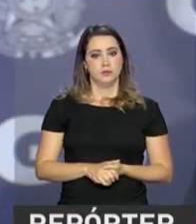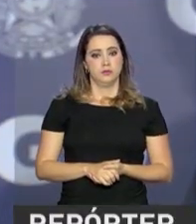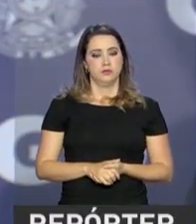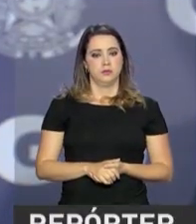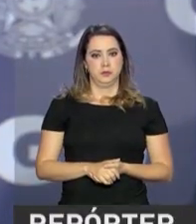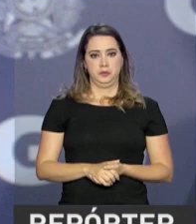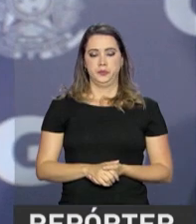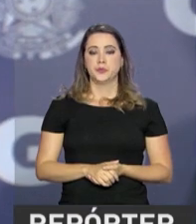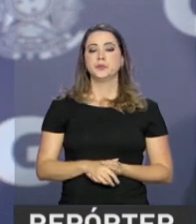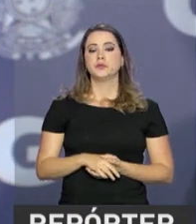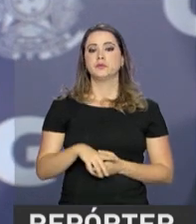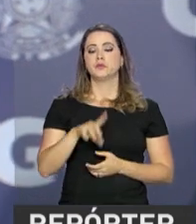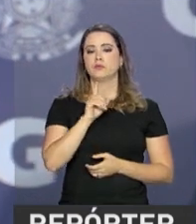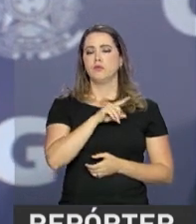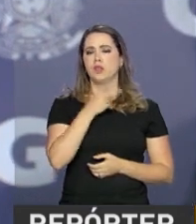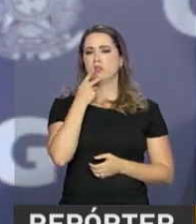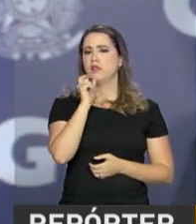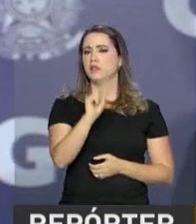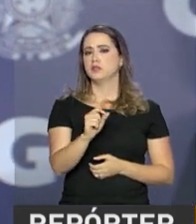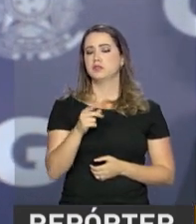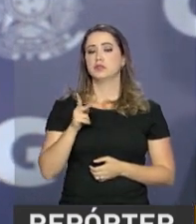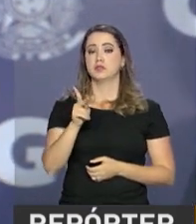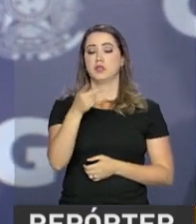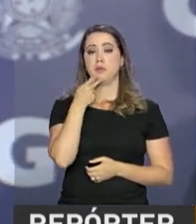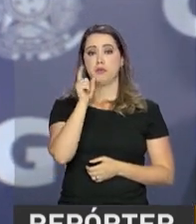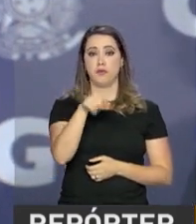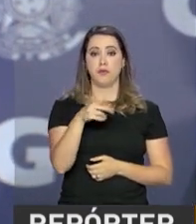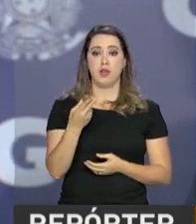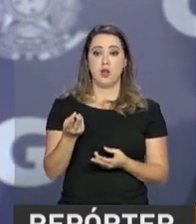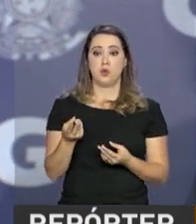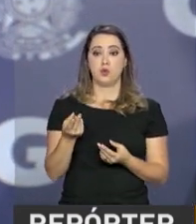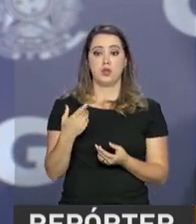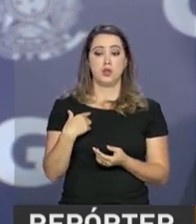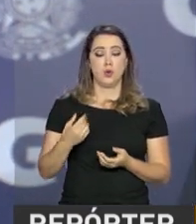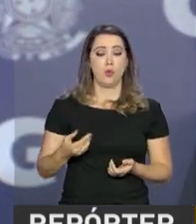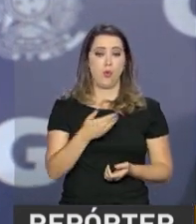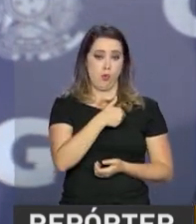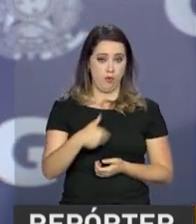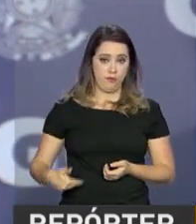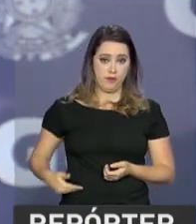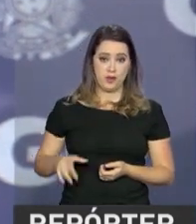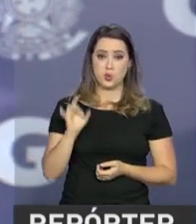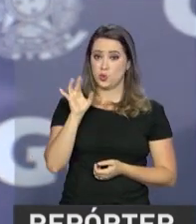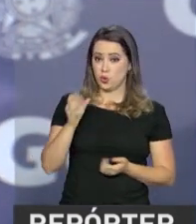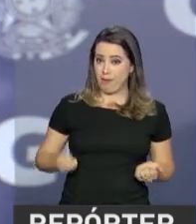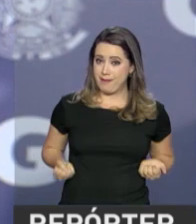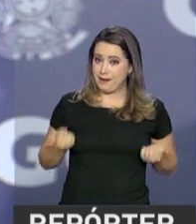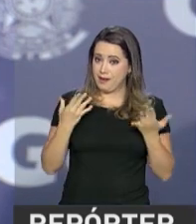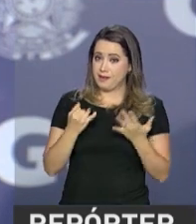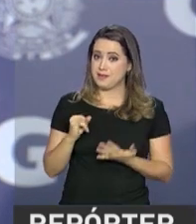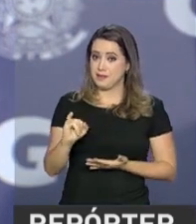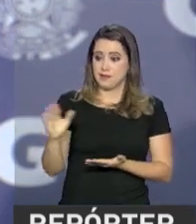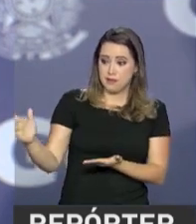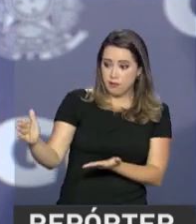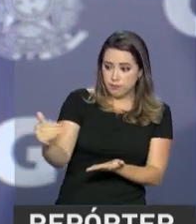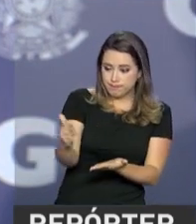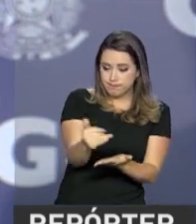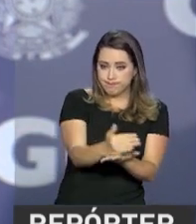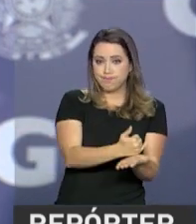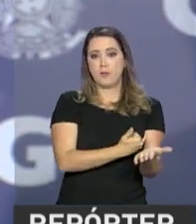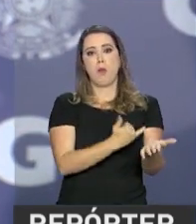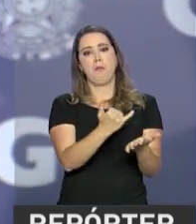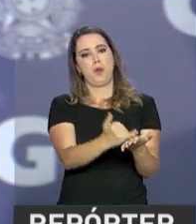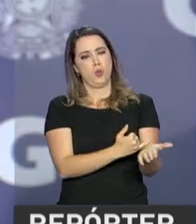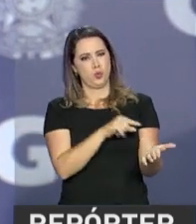que a utilização dos recursos públicos é oriunda do pagamento de impostos que o cidadão paga então nós temos que acompanhar